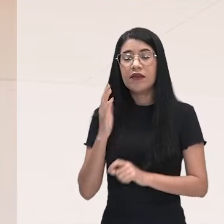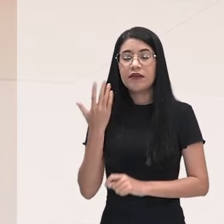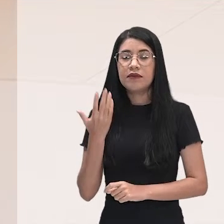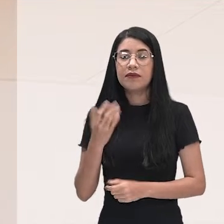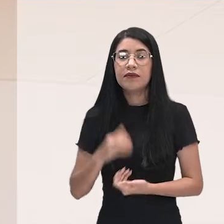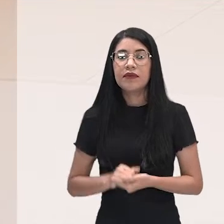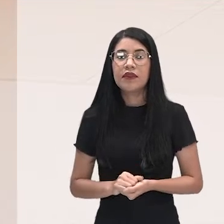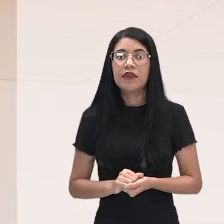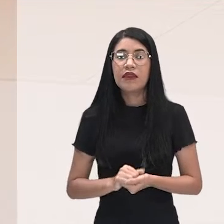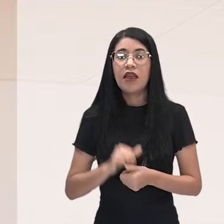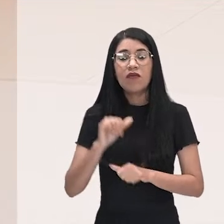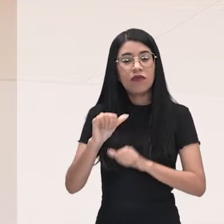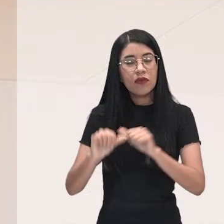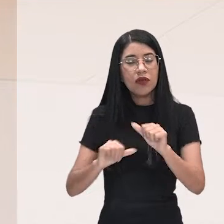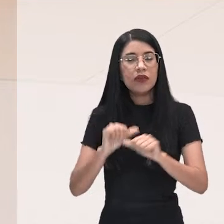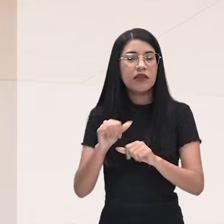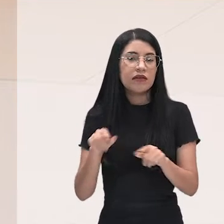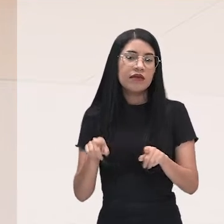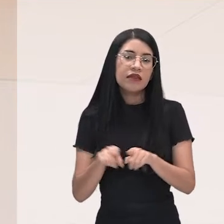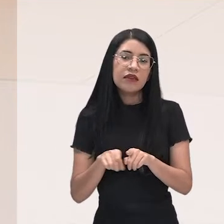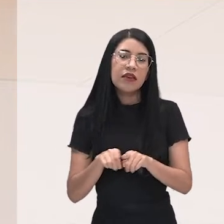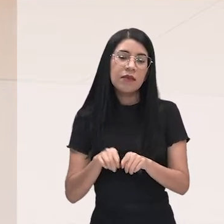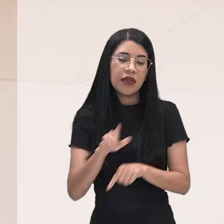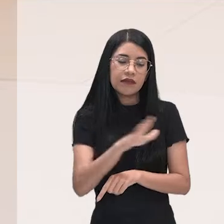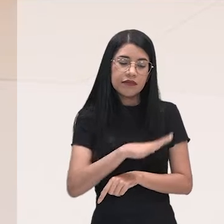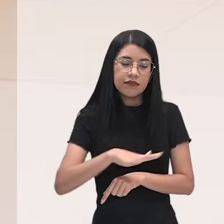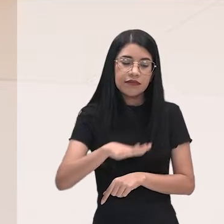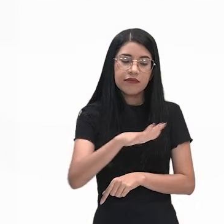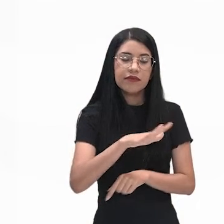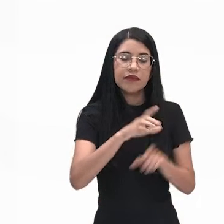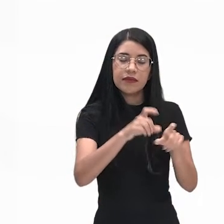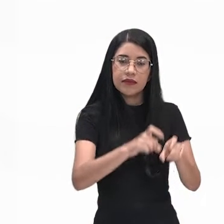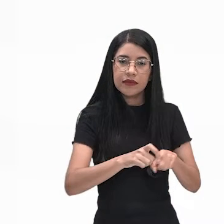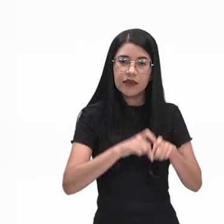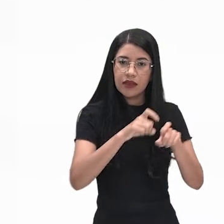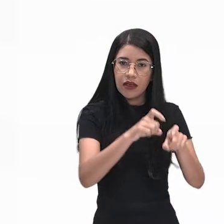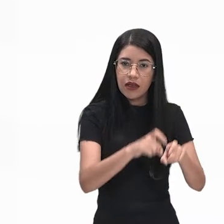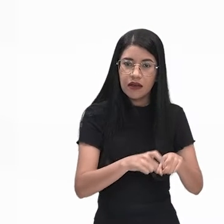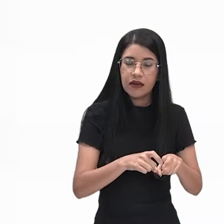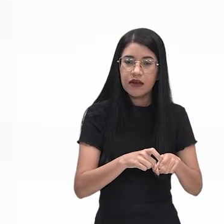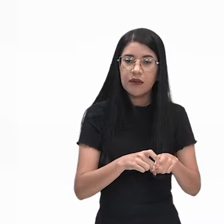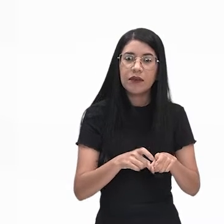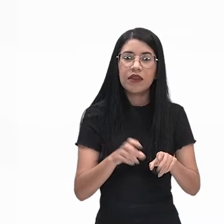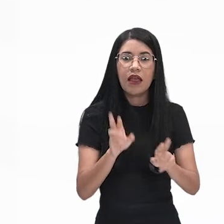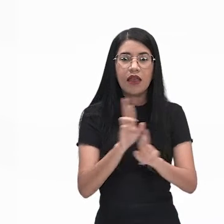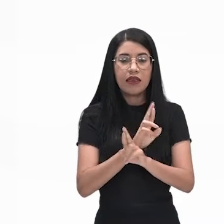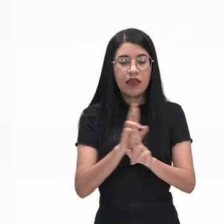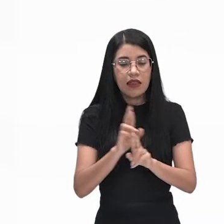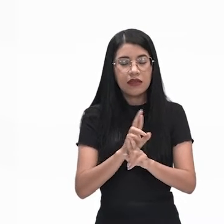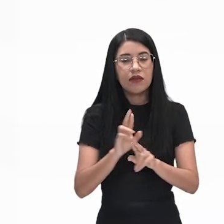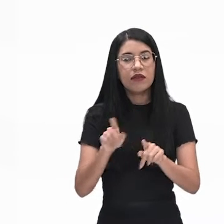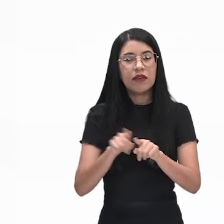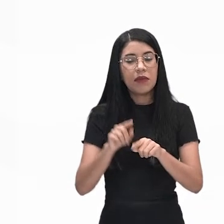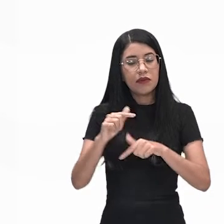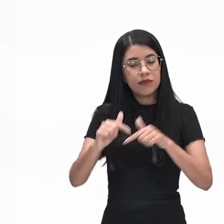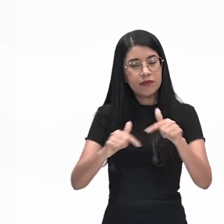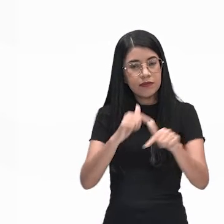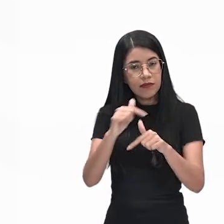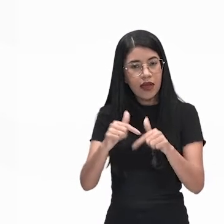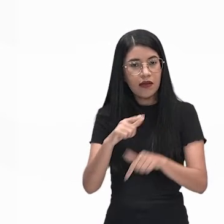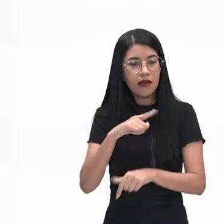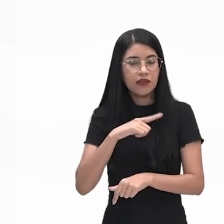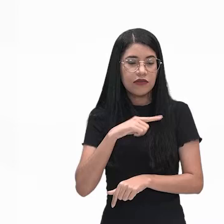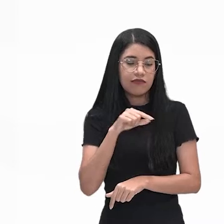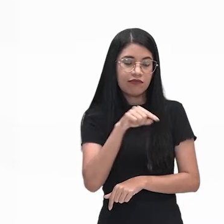XXI e a gente vai destacar aqui quais são essas principais mudanças. Acompanhem comigo. Bem, no século XX, a gente tem a intensificação